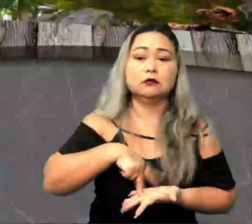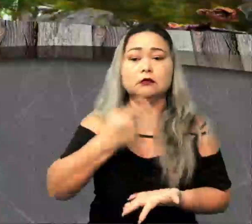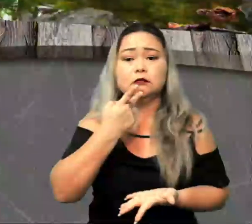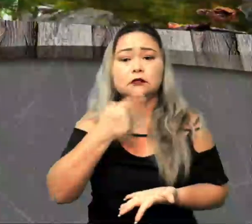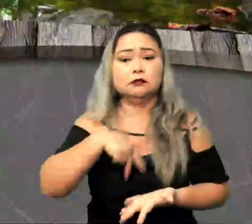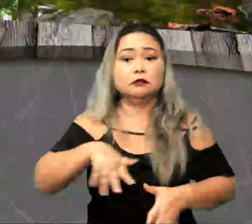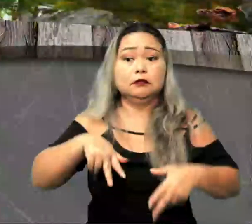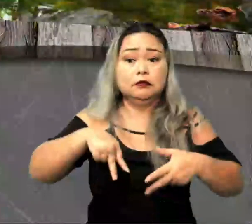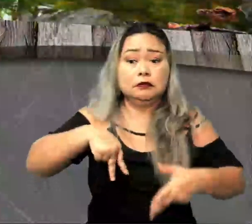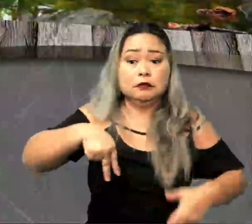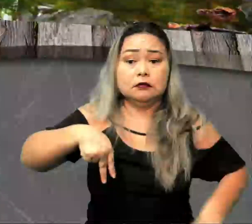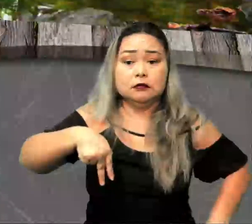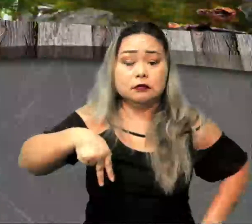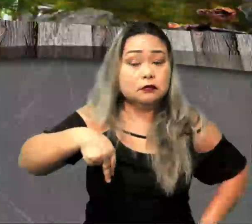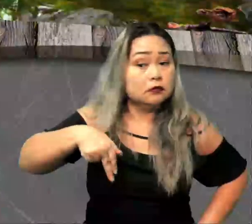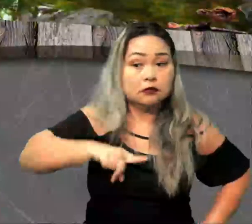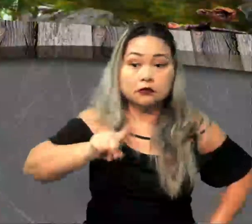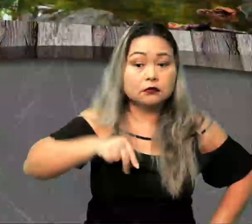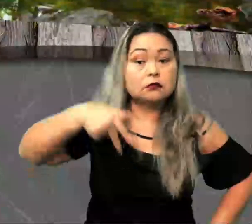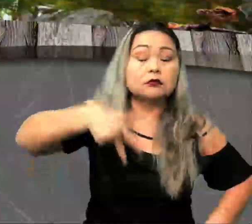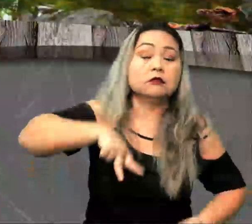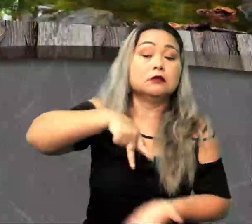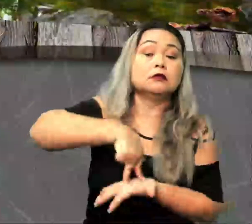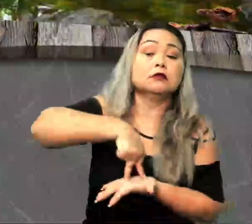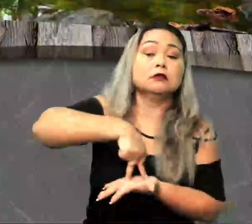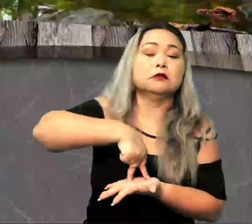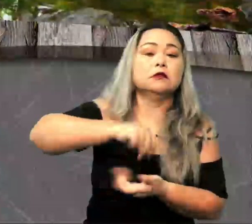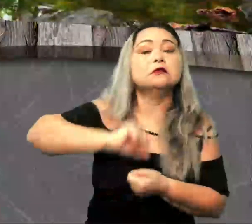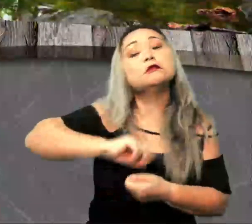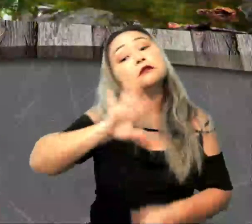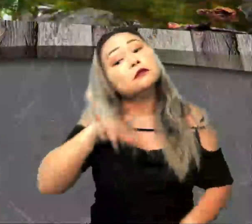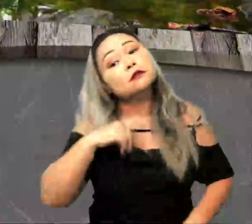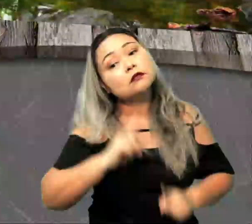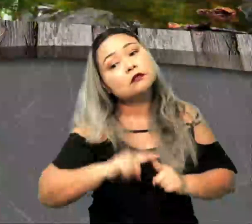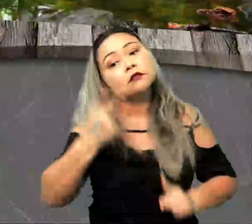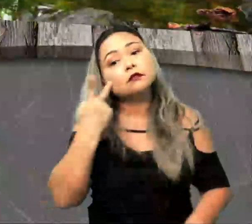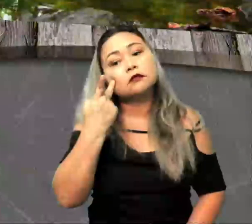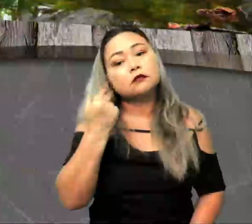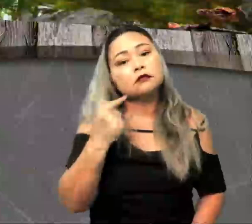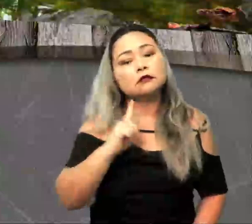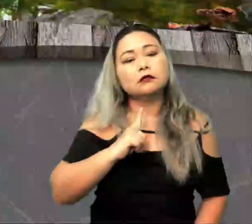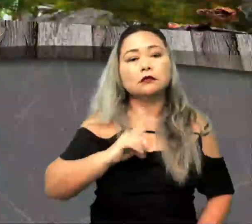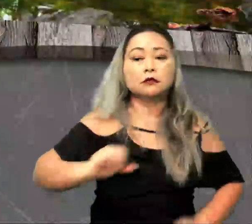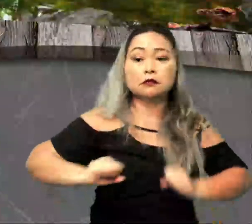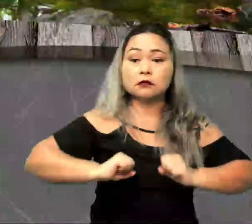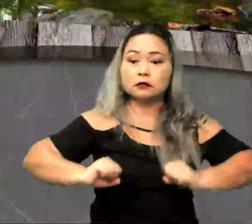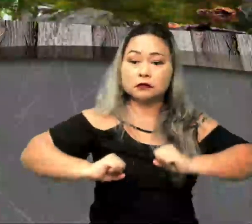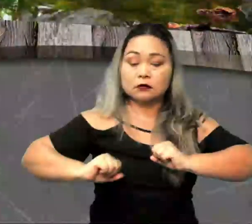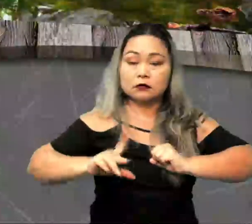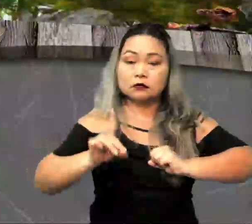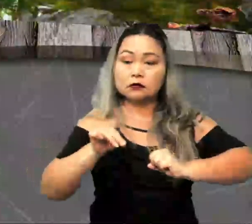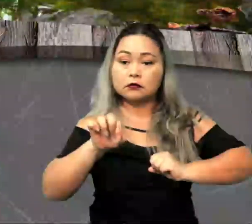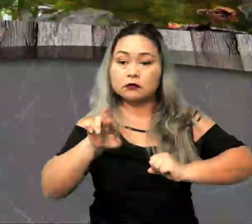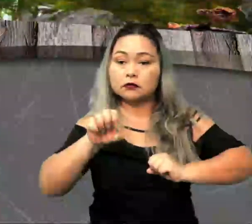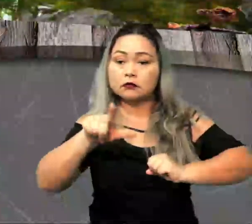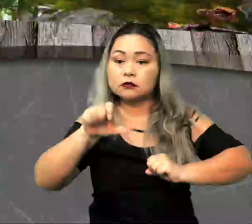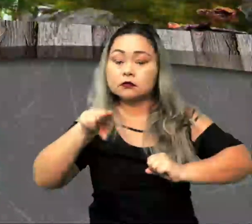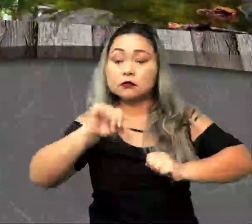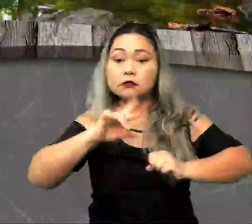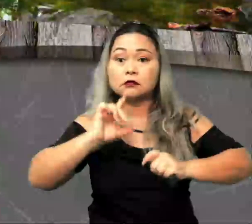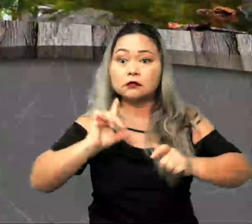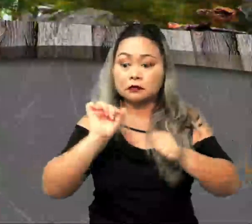que a perna dá o comando para correr? Mas, normalmente, a adrenalina vai fazer com que